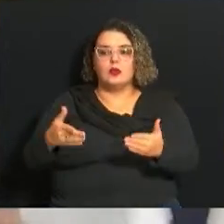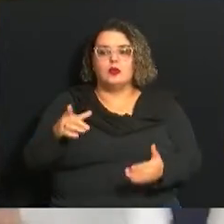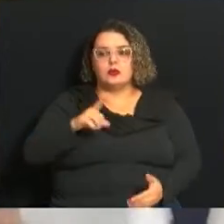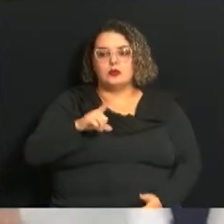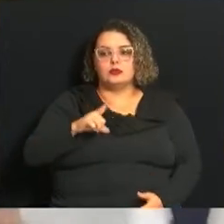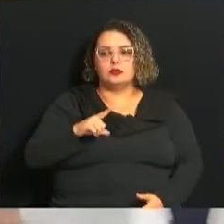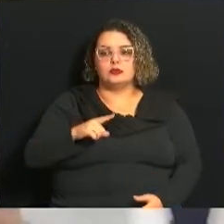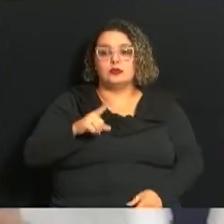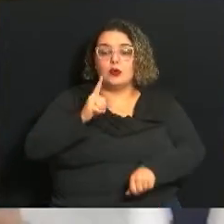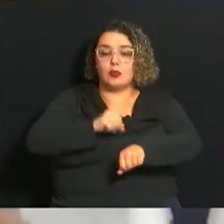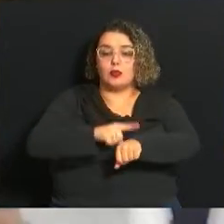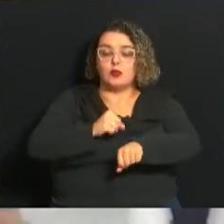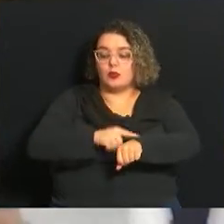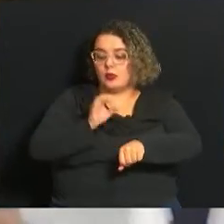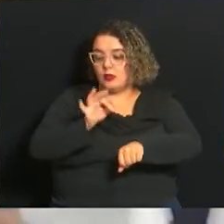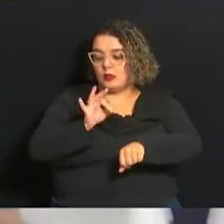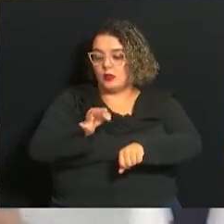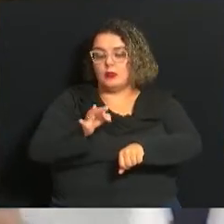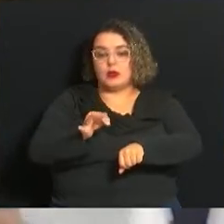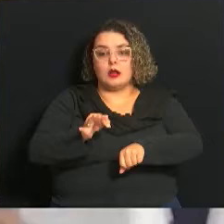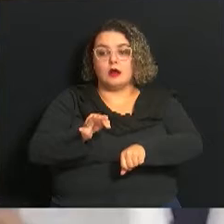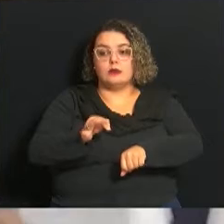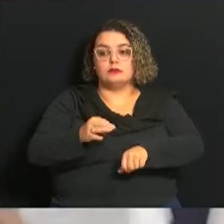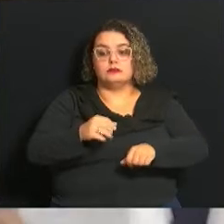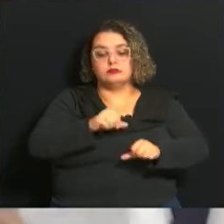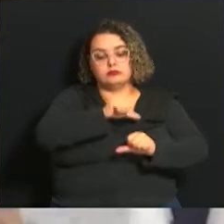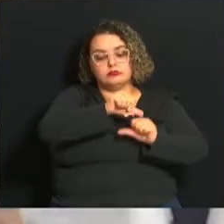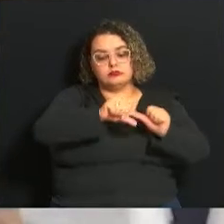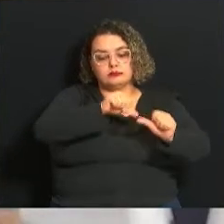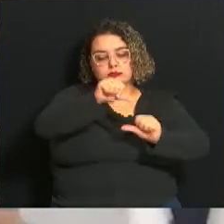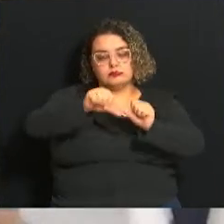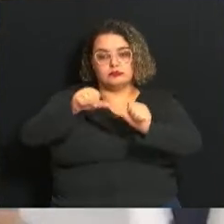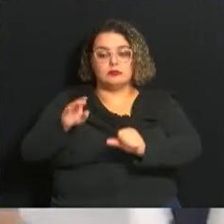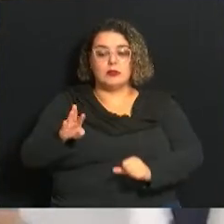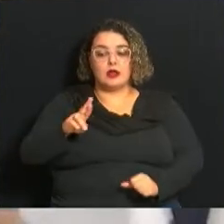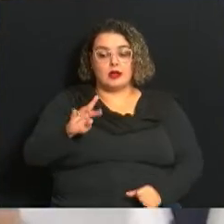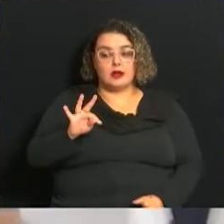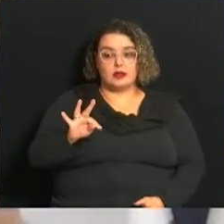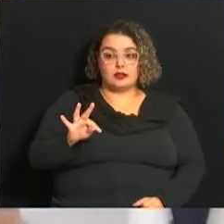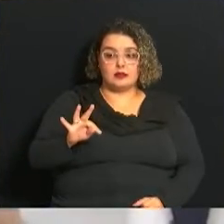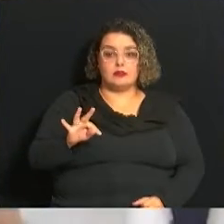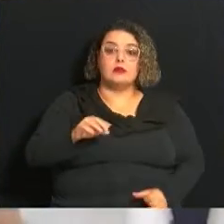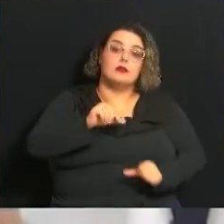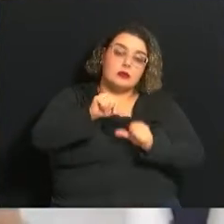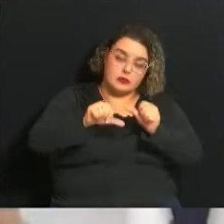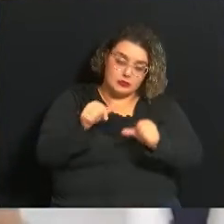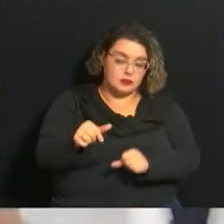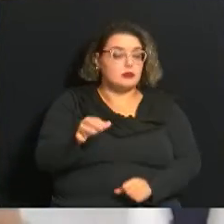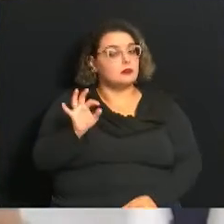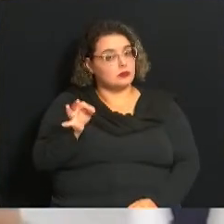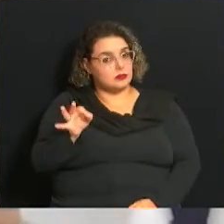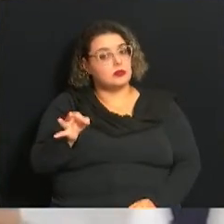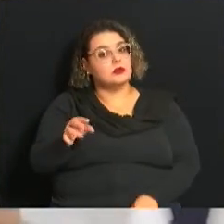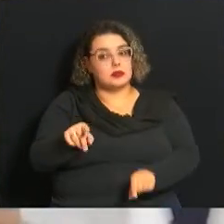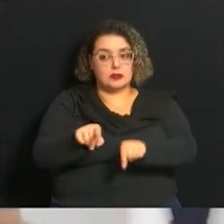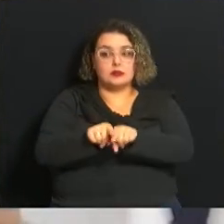de horários. Conforme a mudança para a operação do BRT, isso vai mudar consideravelmente. Portanto, a gente pode ter um